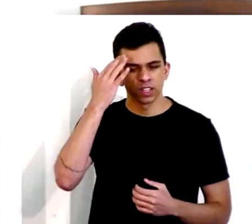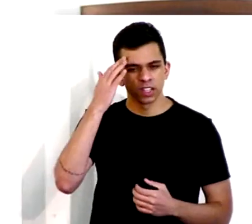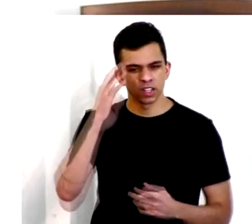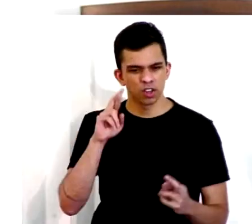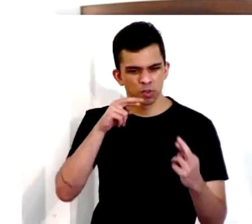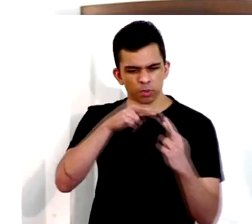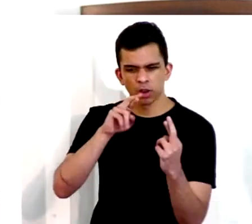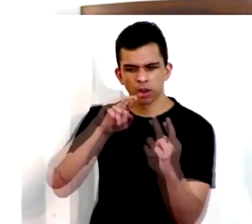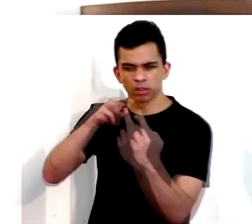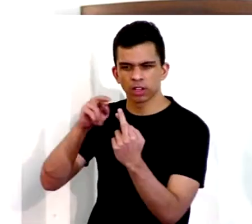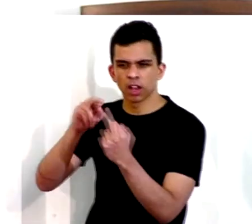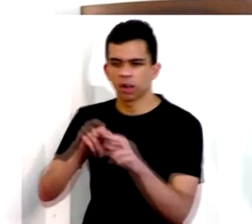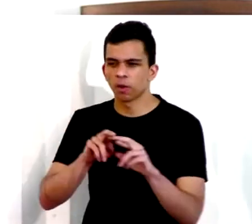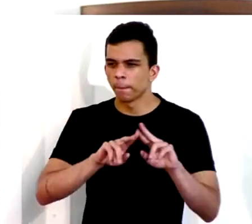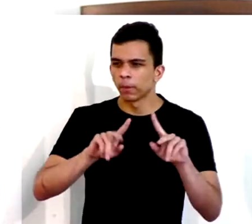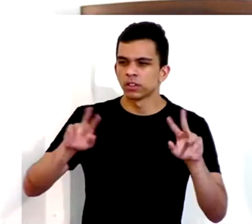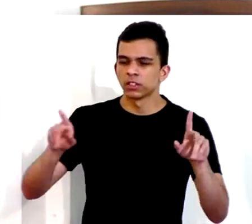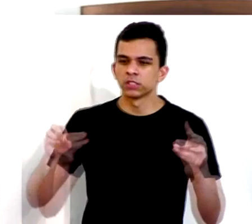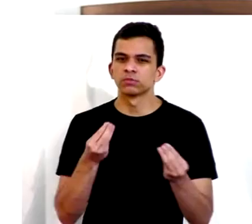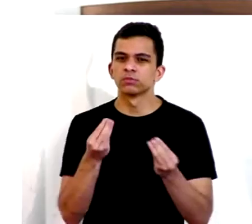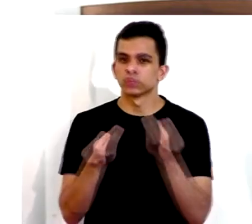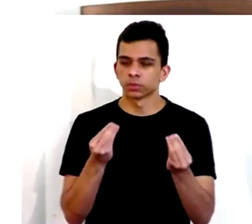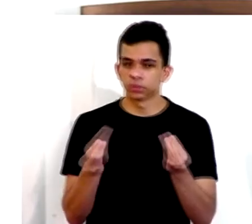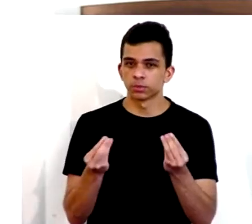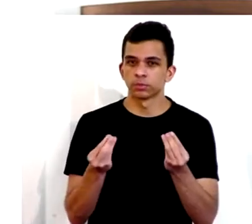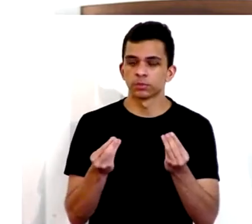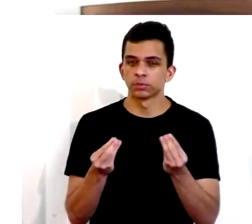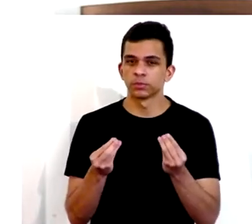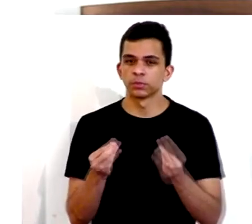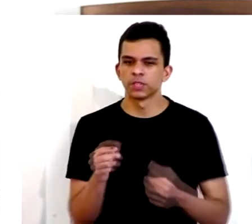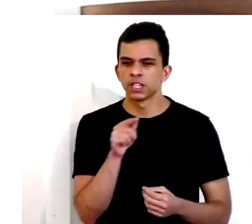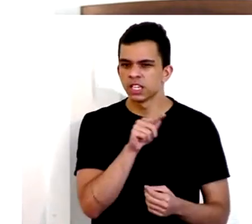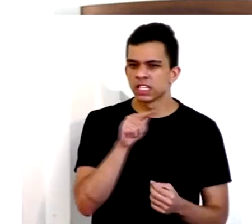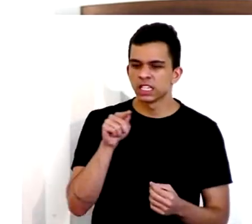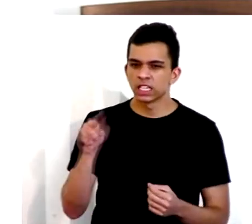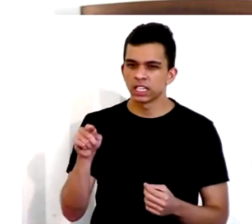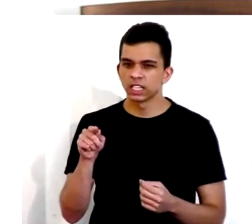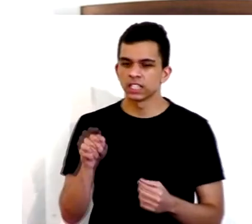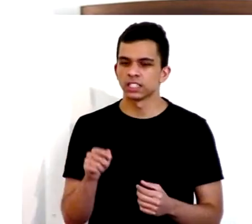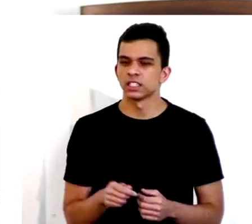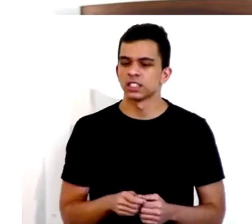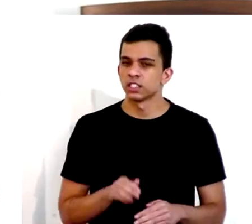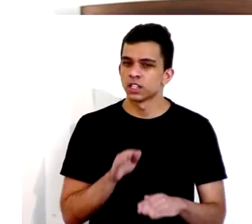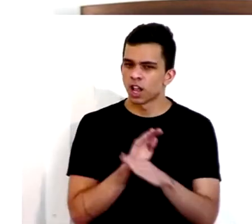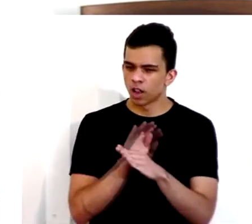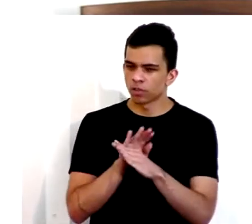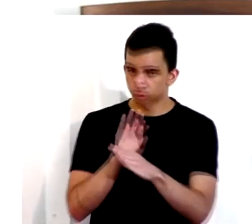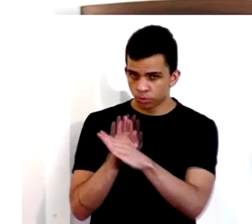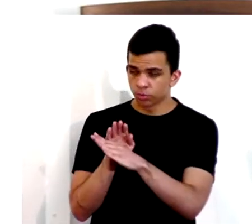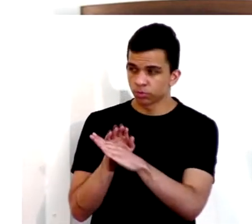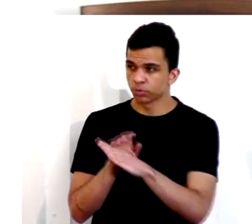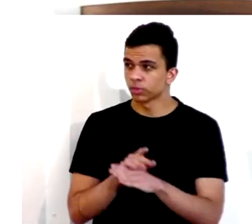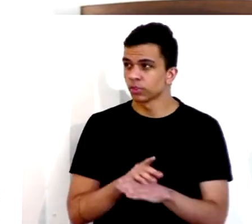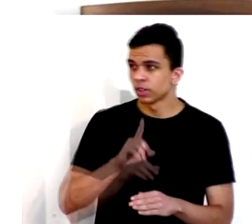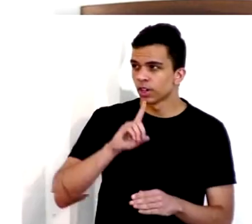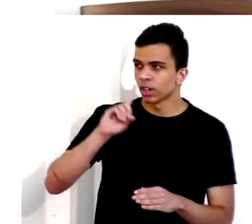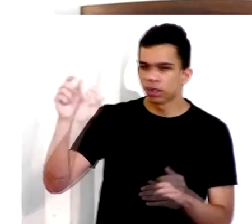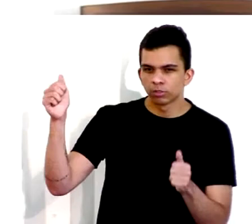como modelos do Senhor, que te levaram mais perto do Senhor? Espero que sim. Se não,